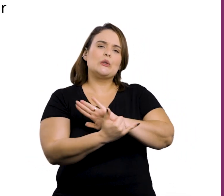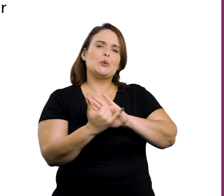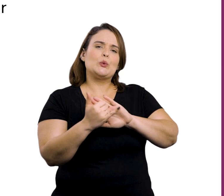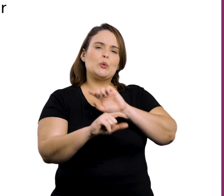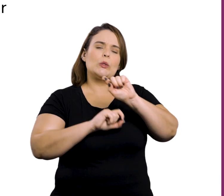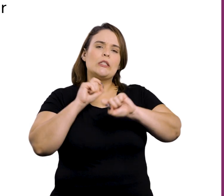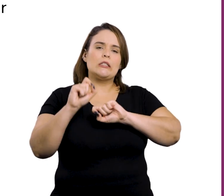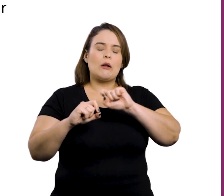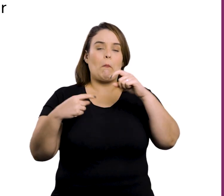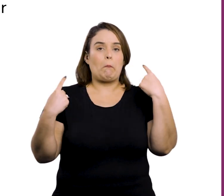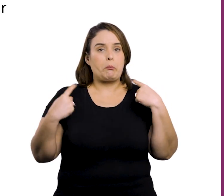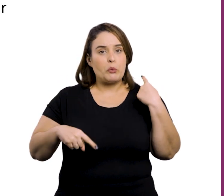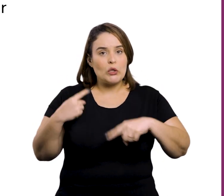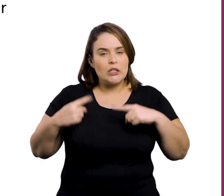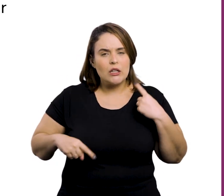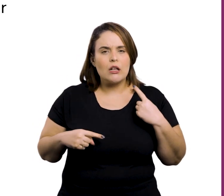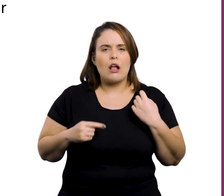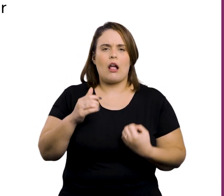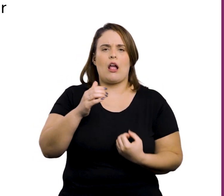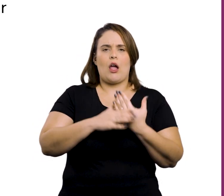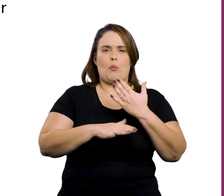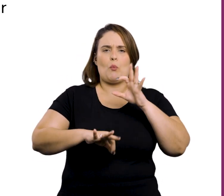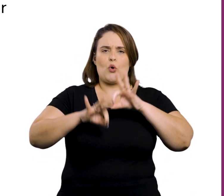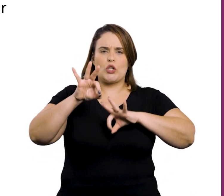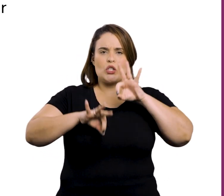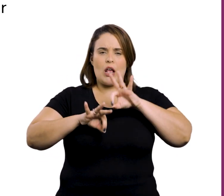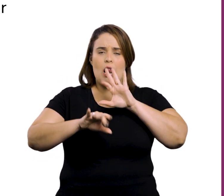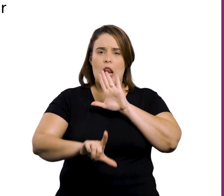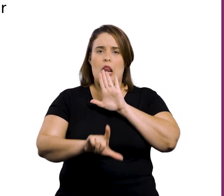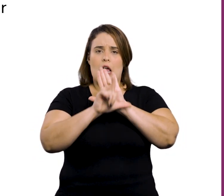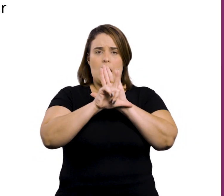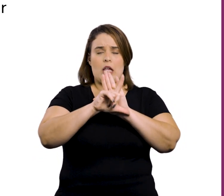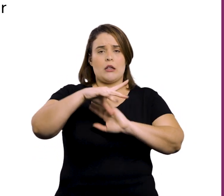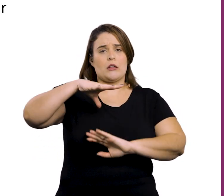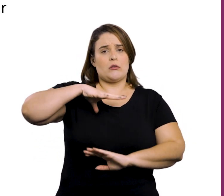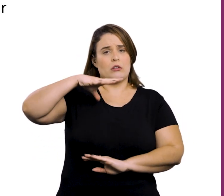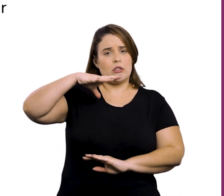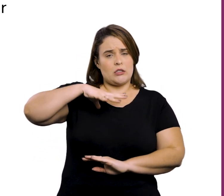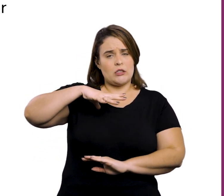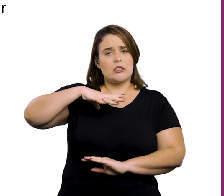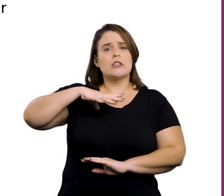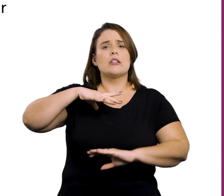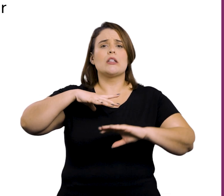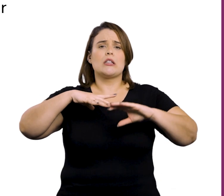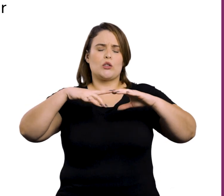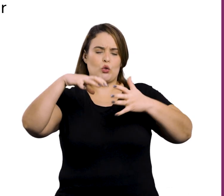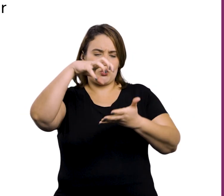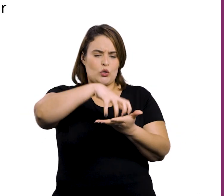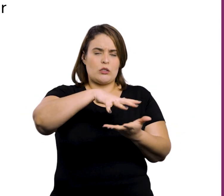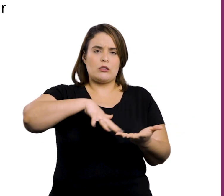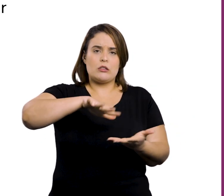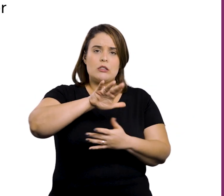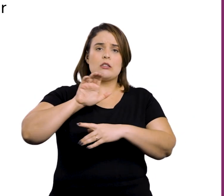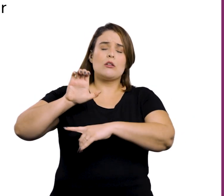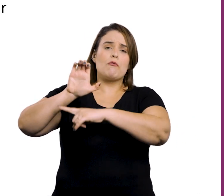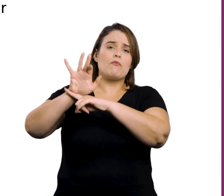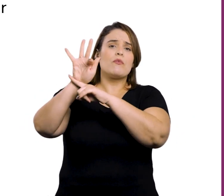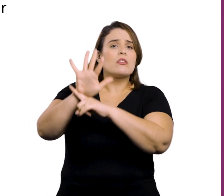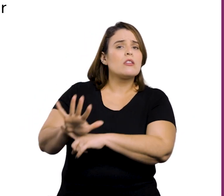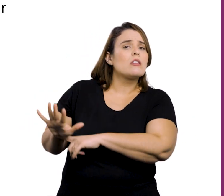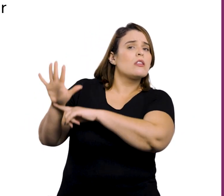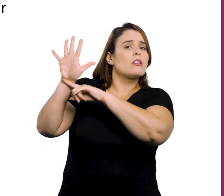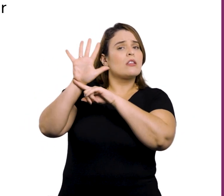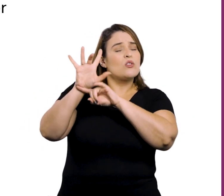uma estratégia de incidência política para a criação de projetos de leis municipais, distritais, estaduais e